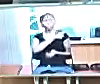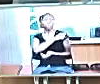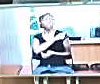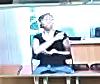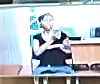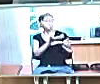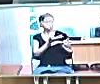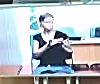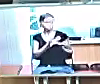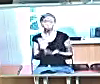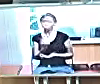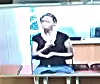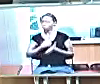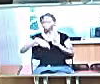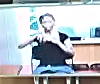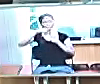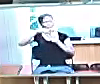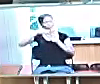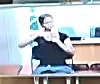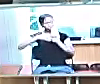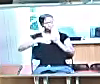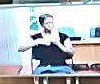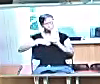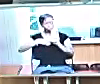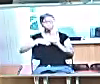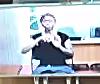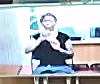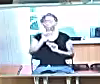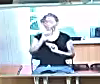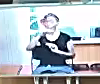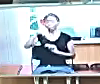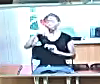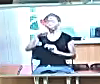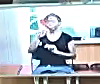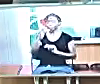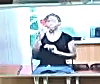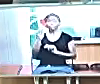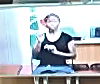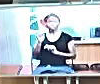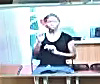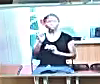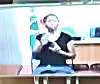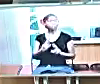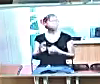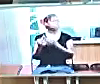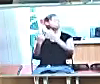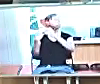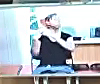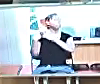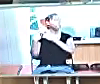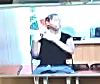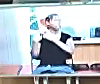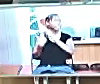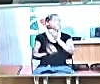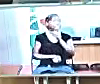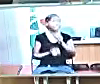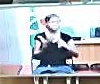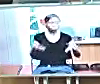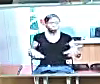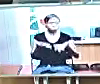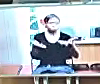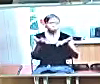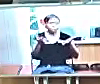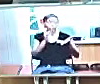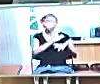é o nosso princípio né a meta tem o papel de promover coordenar a animar e